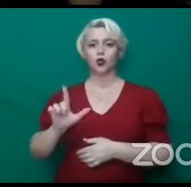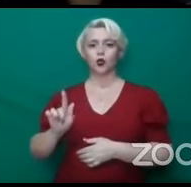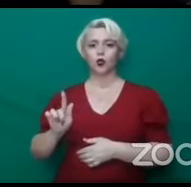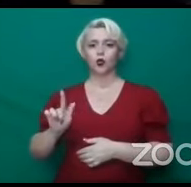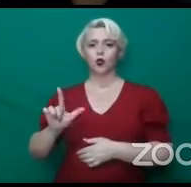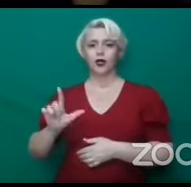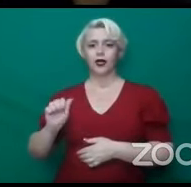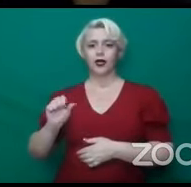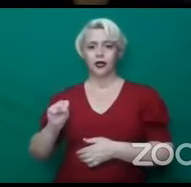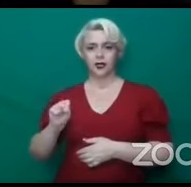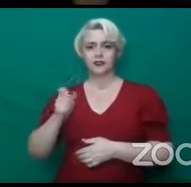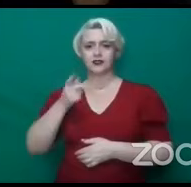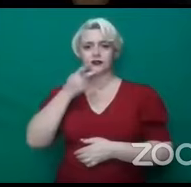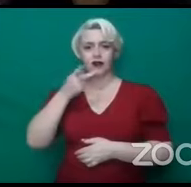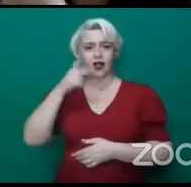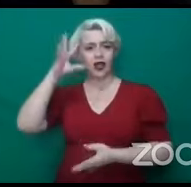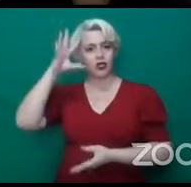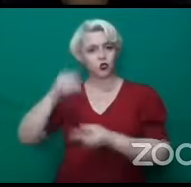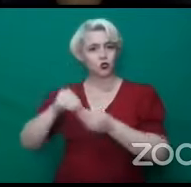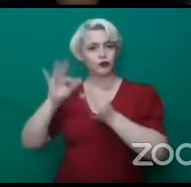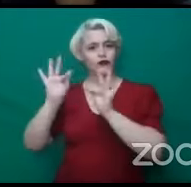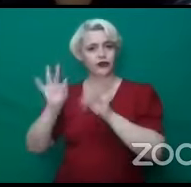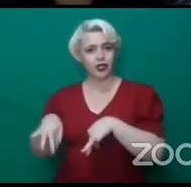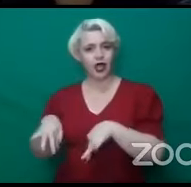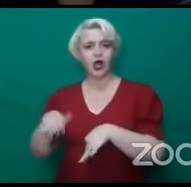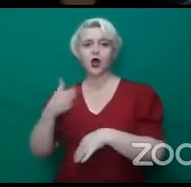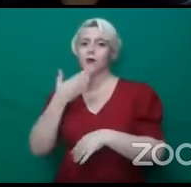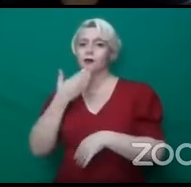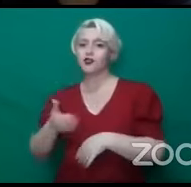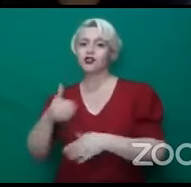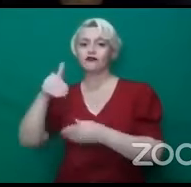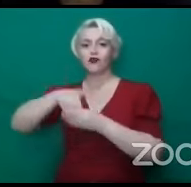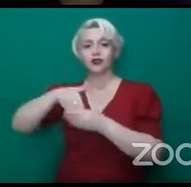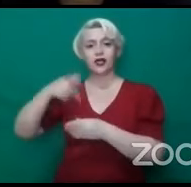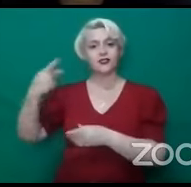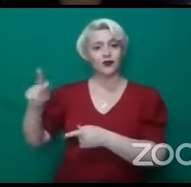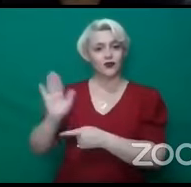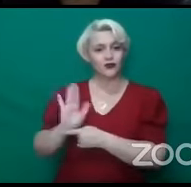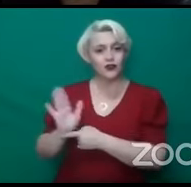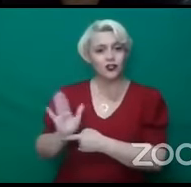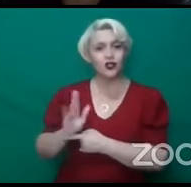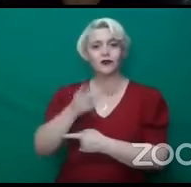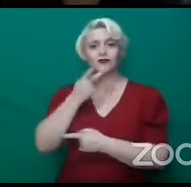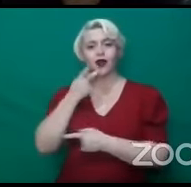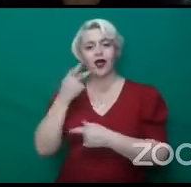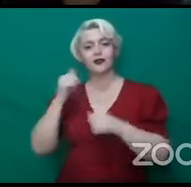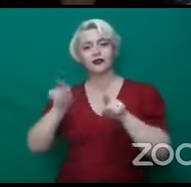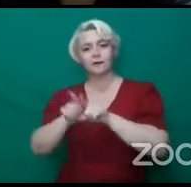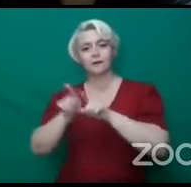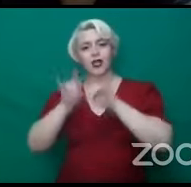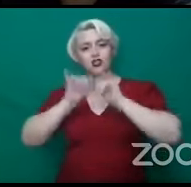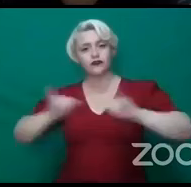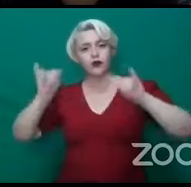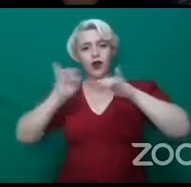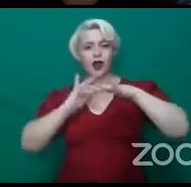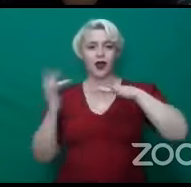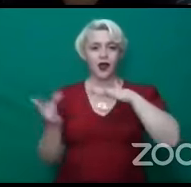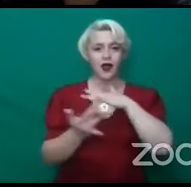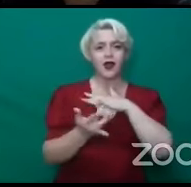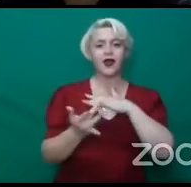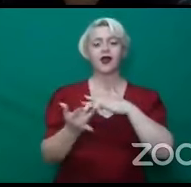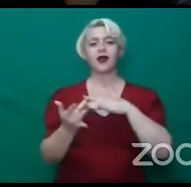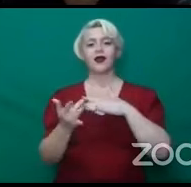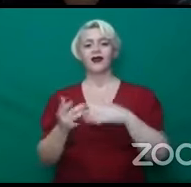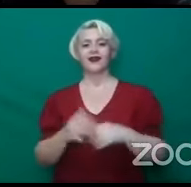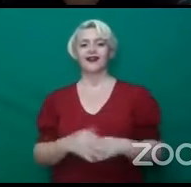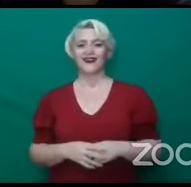falar para o pessoal votar no seu filme, para falar o que você quiser, e as suas redes sociais, a conta,